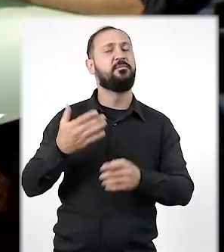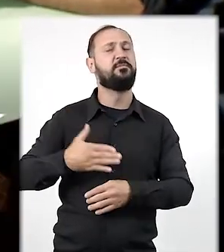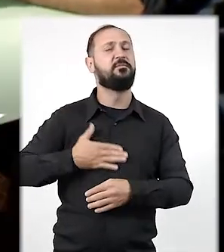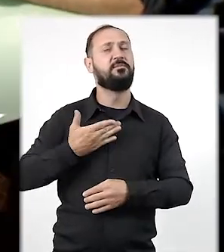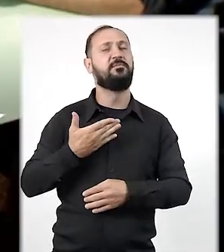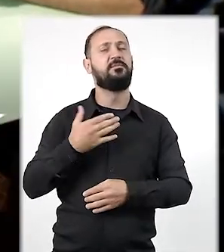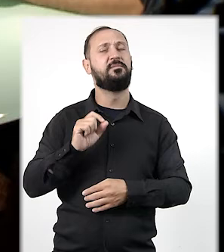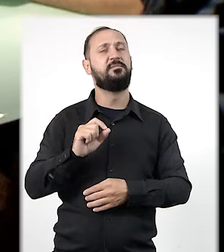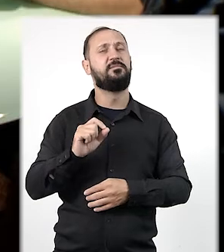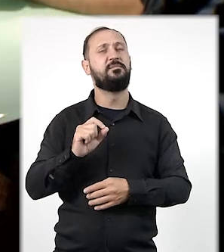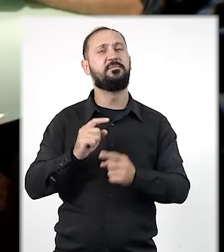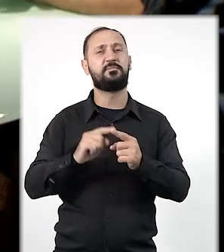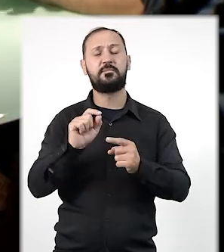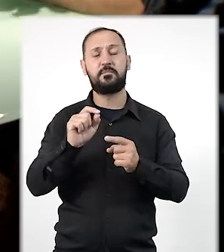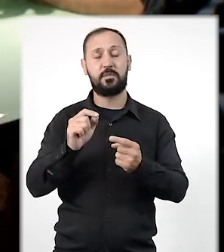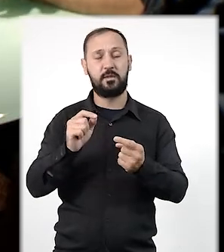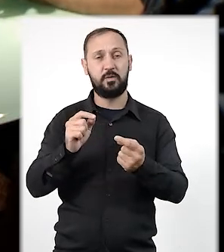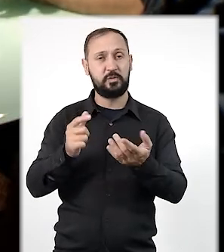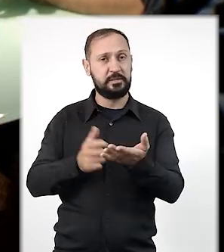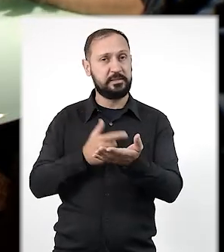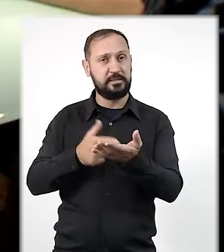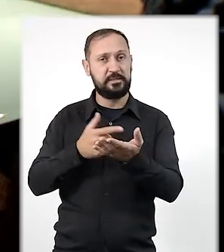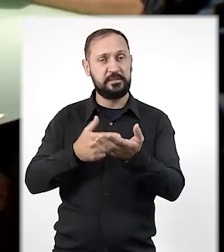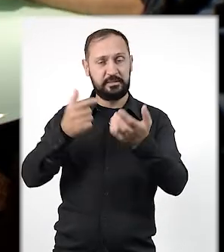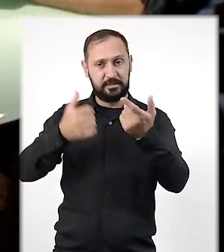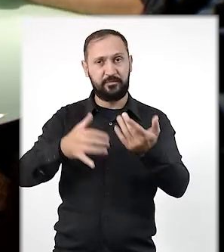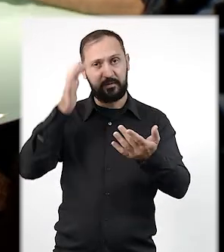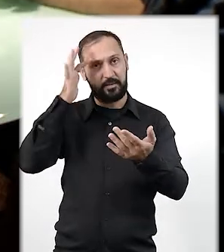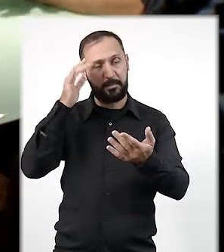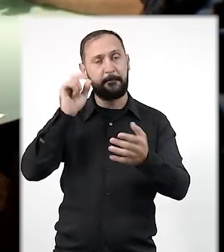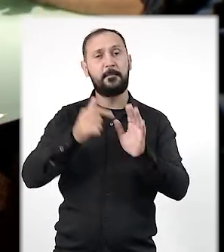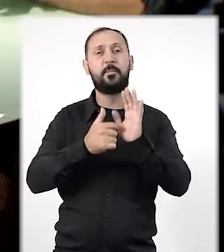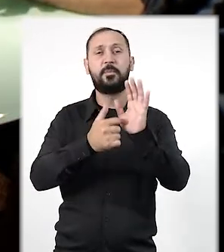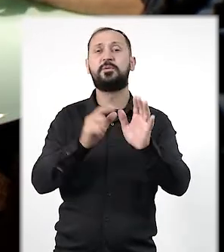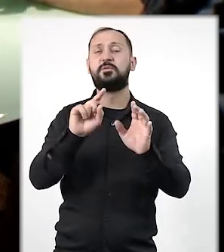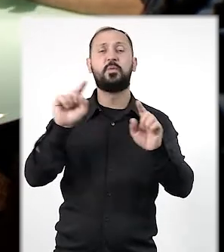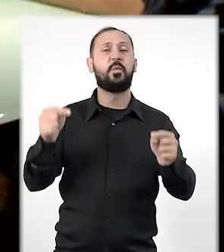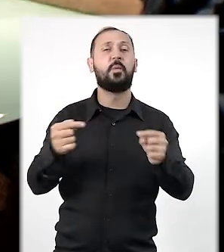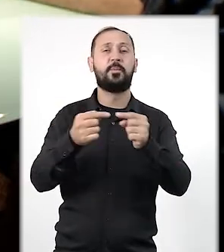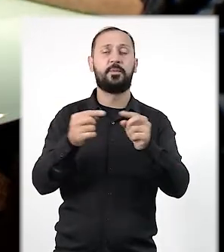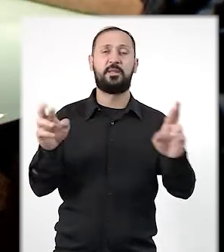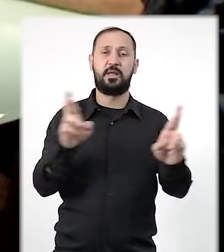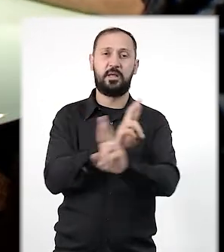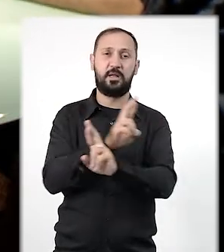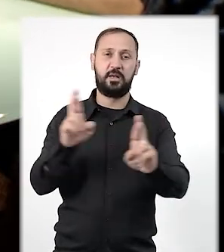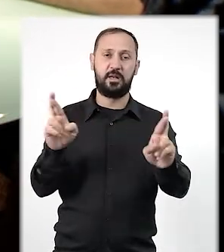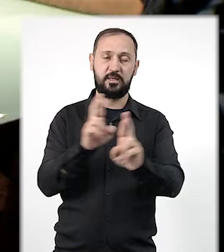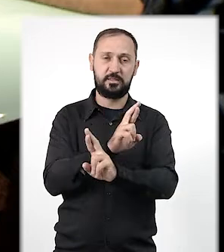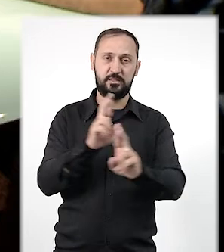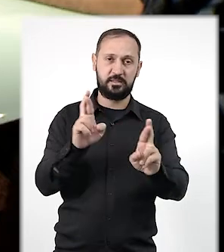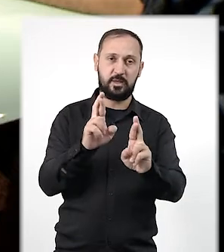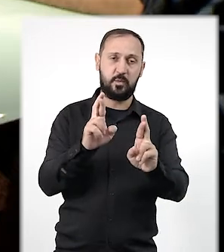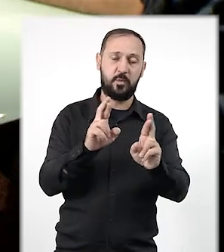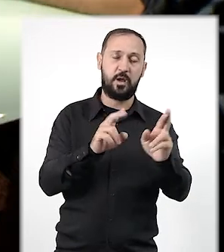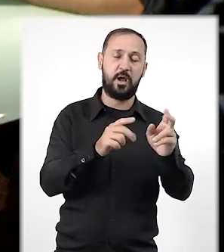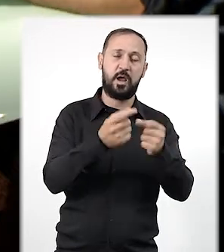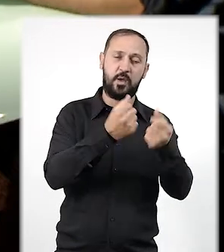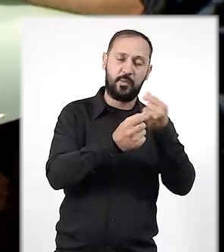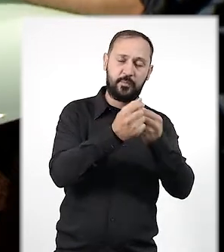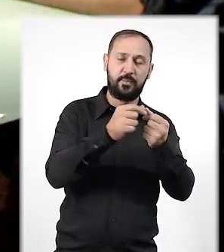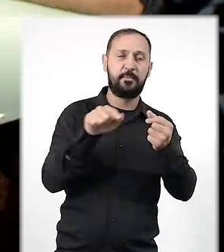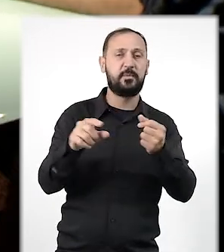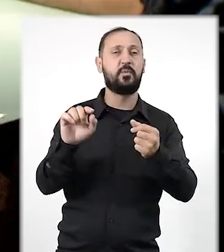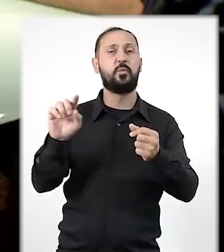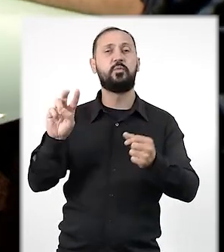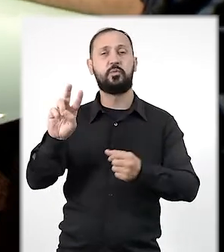literatura pondera, embora não existam pesquisas que correlacionem a alfabetização financeira com razão 2D, 4D, ela